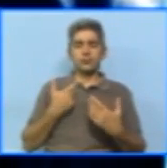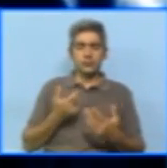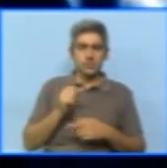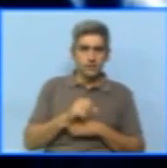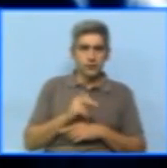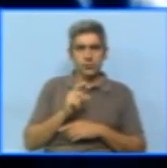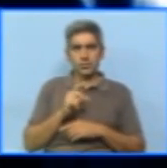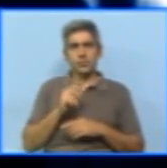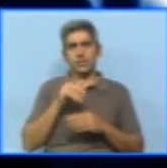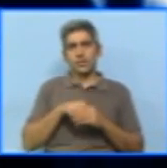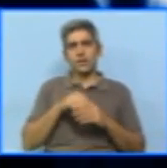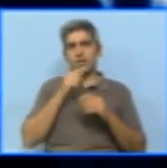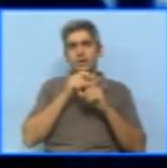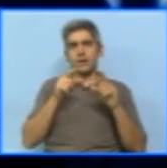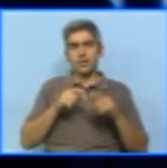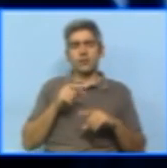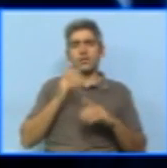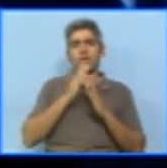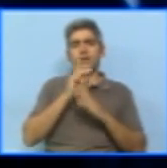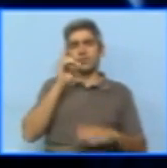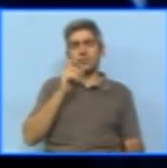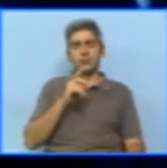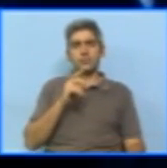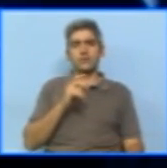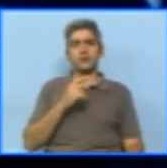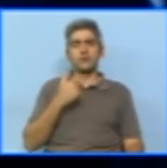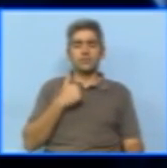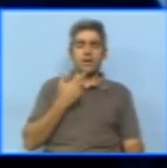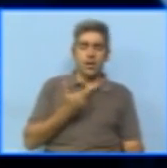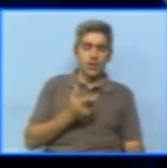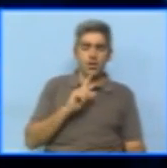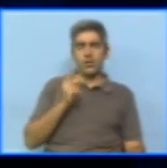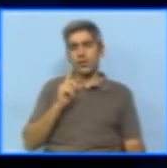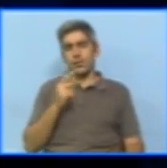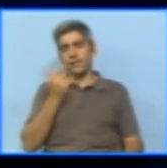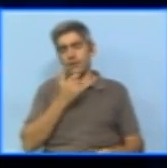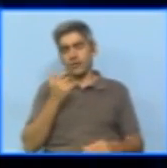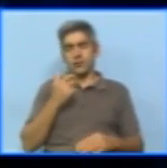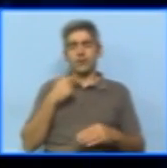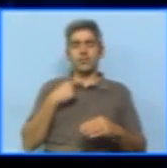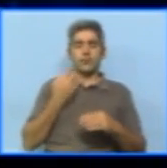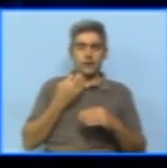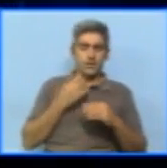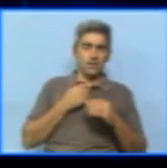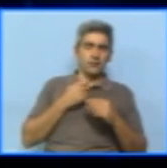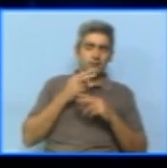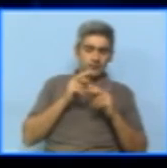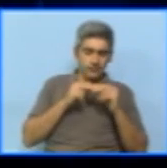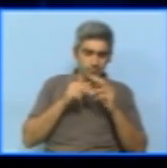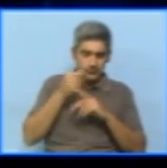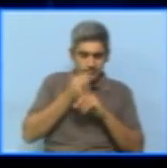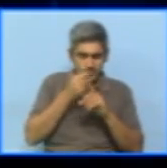estar dentro do reino de Deus. Ou seja, eu ser ou não ser feliz. Eu contribuir para a minha